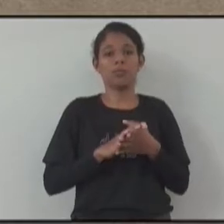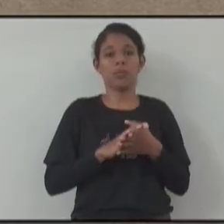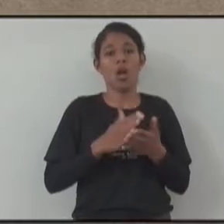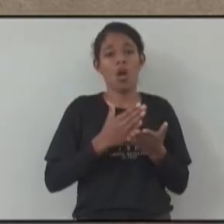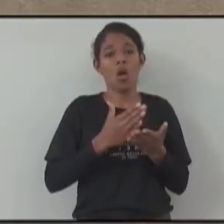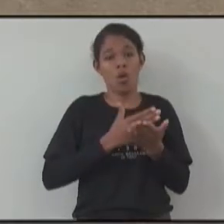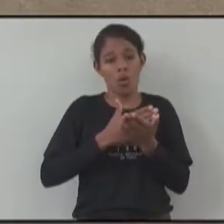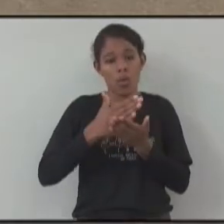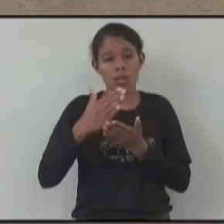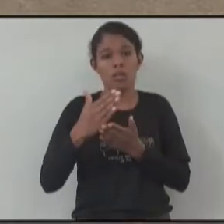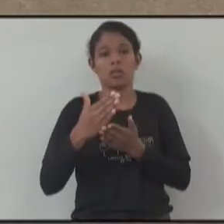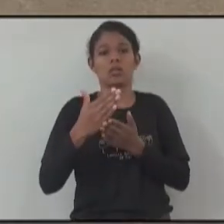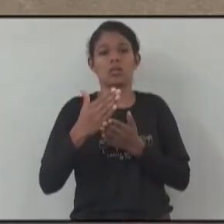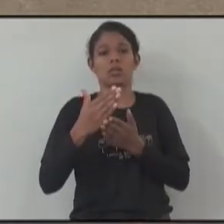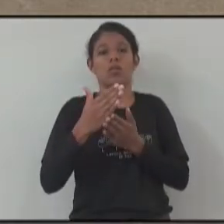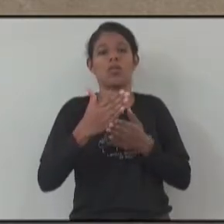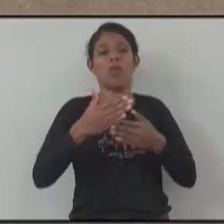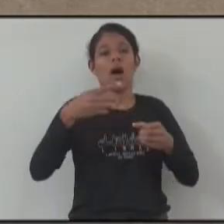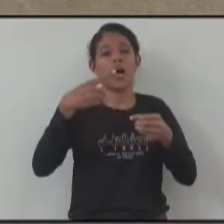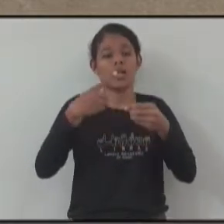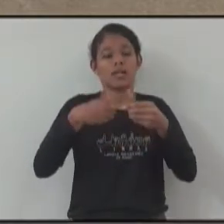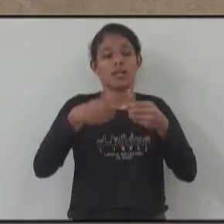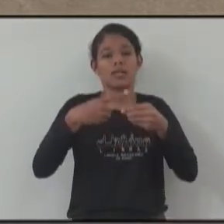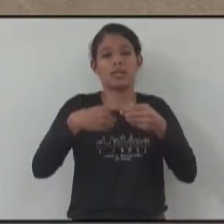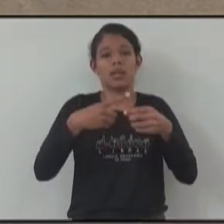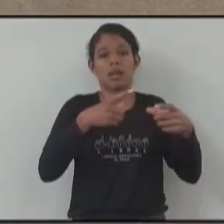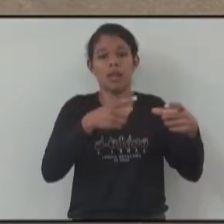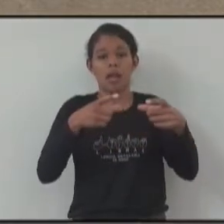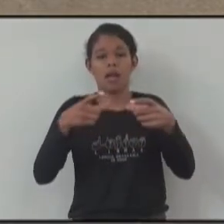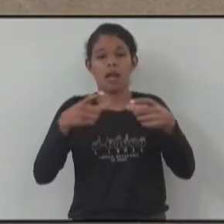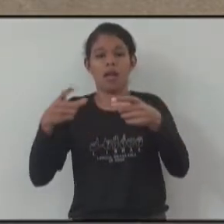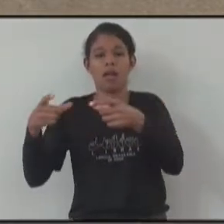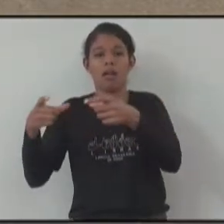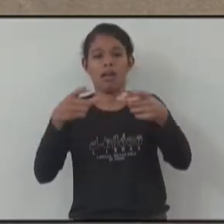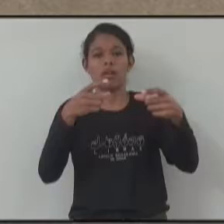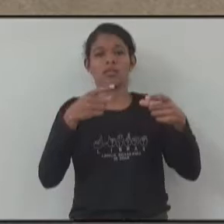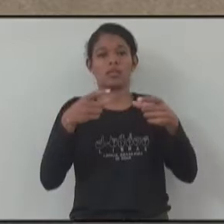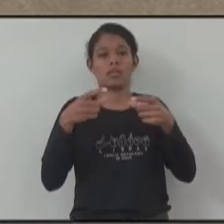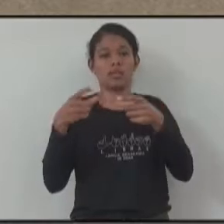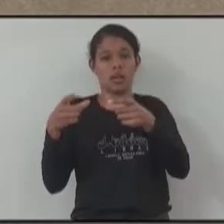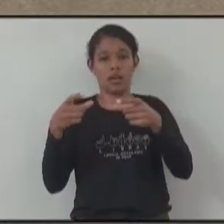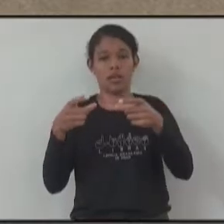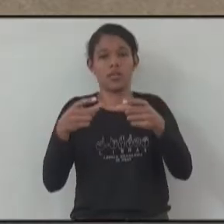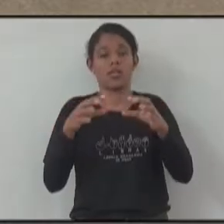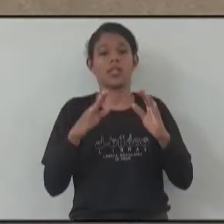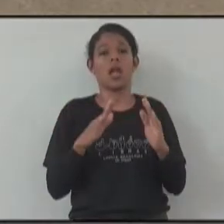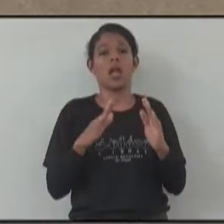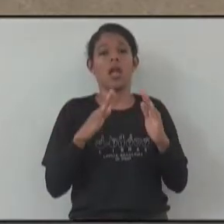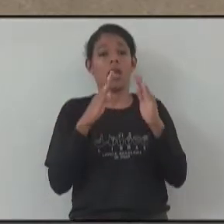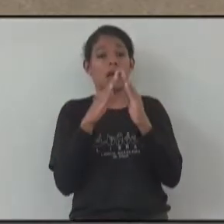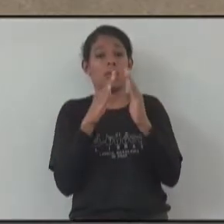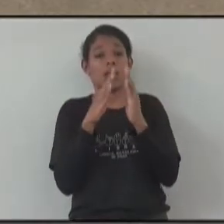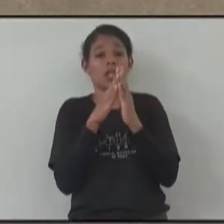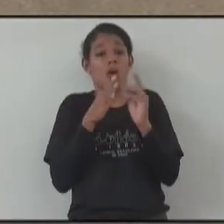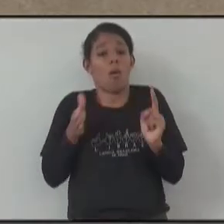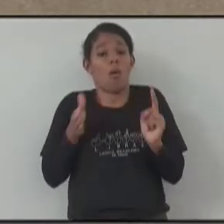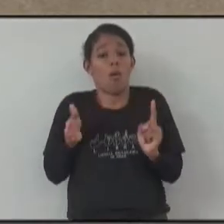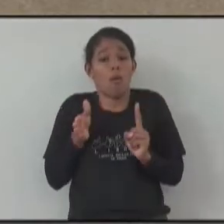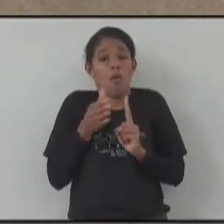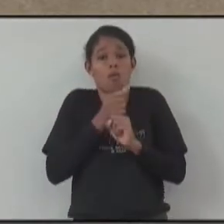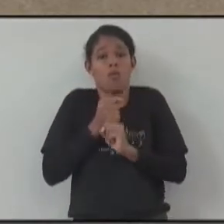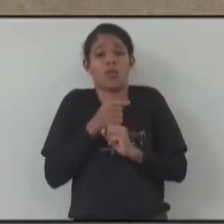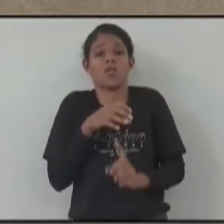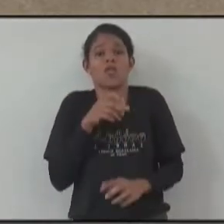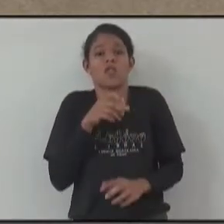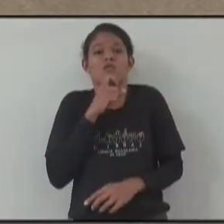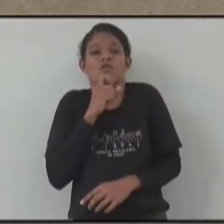dando início às primeiras vilas e aldeias, habitações para se protegerem do frio e também de